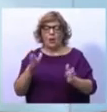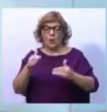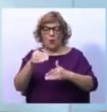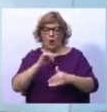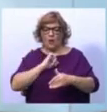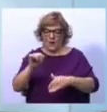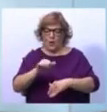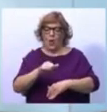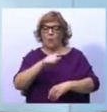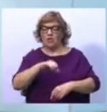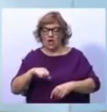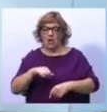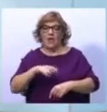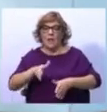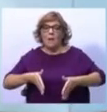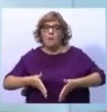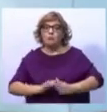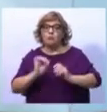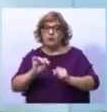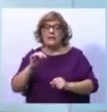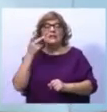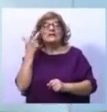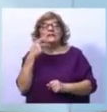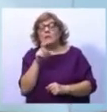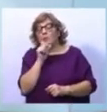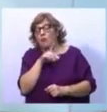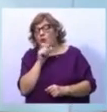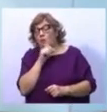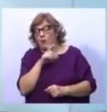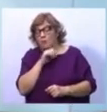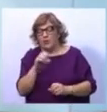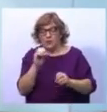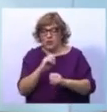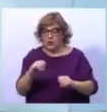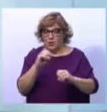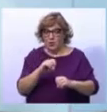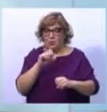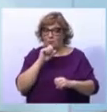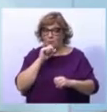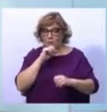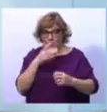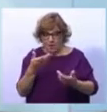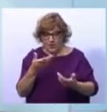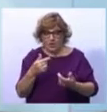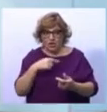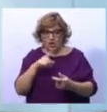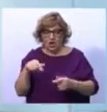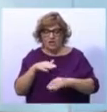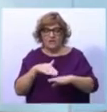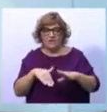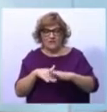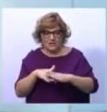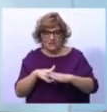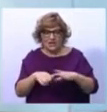operatório no bloco de partos e, portanto, sempre que é possível, que não há nenhum motivo materno que o impeça, nós fazemos,